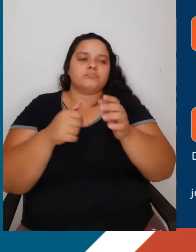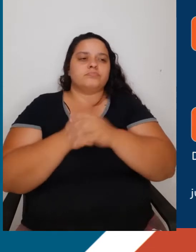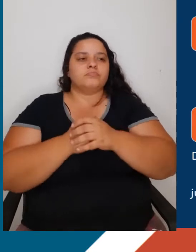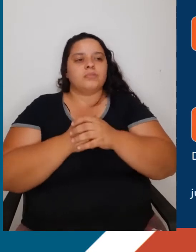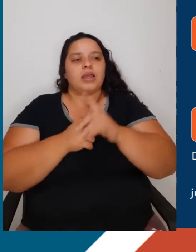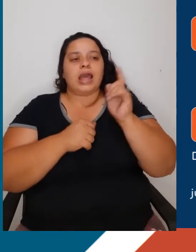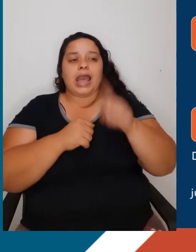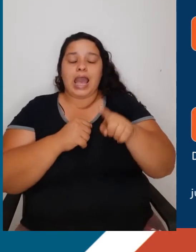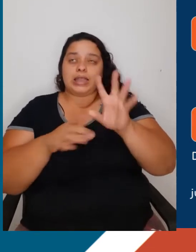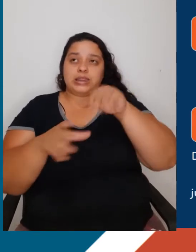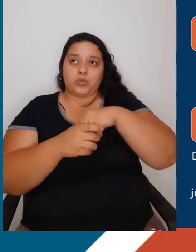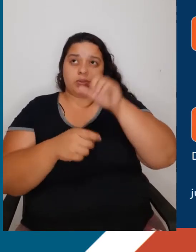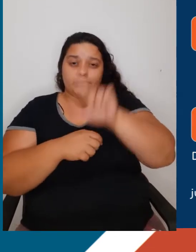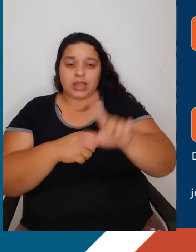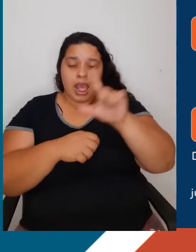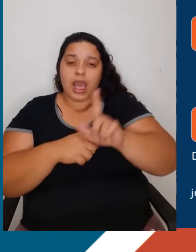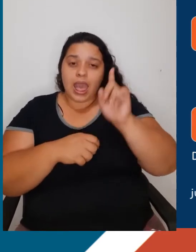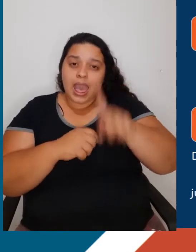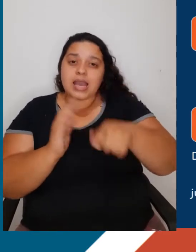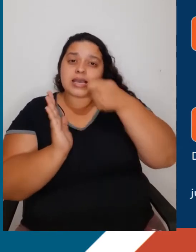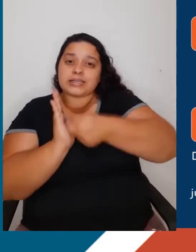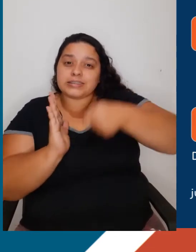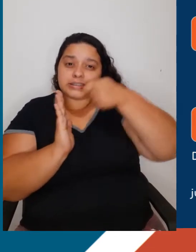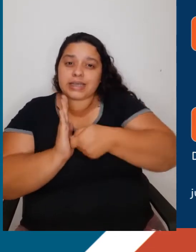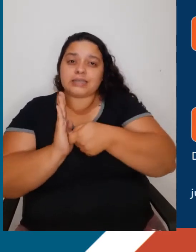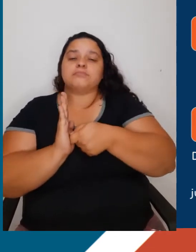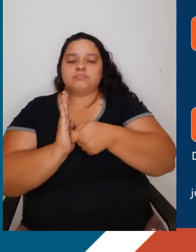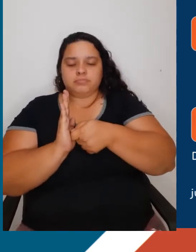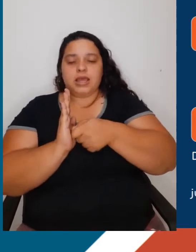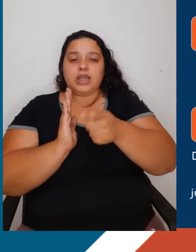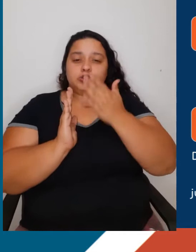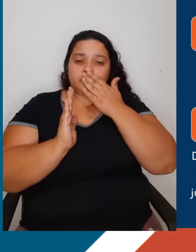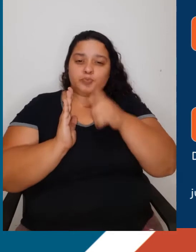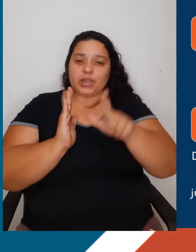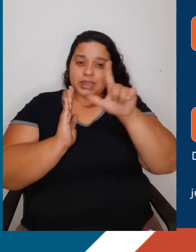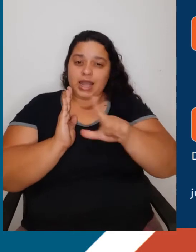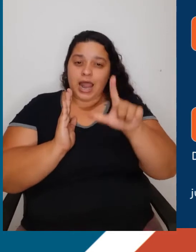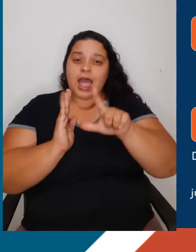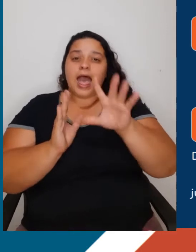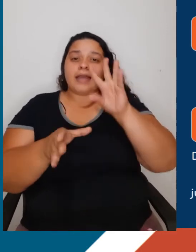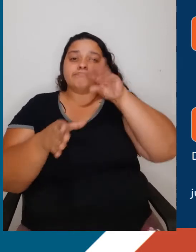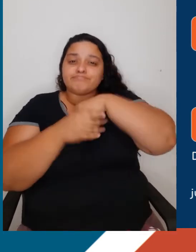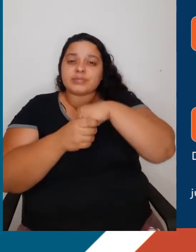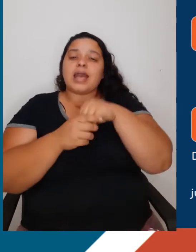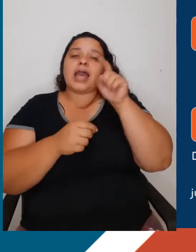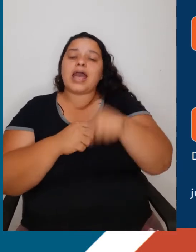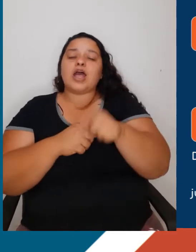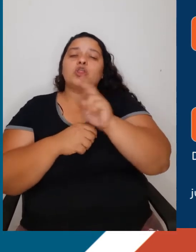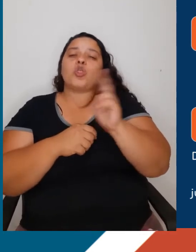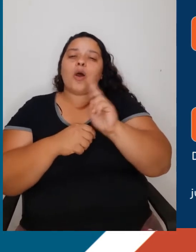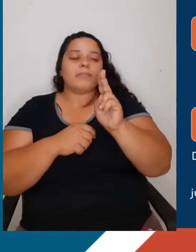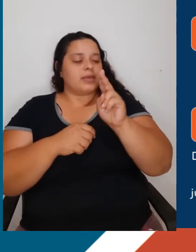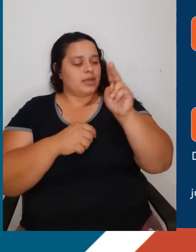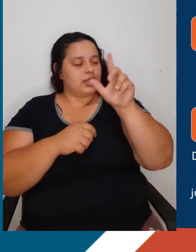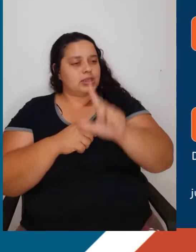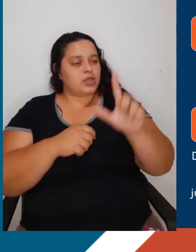essas questões serão incorporadas a uma literatura de resistência. Esse tipo de literatura vai ser incorporada ao que já chamamos de